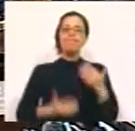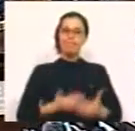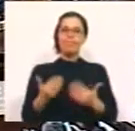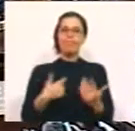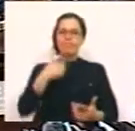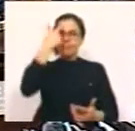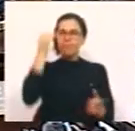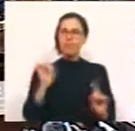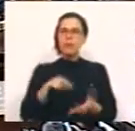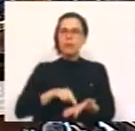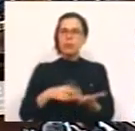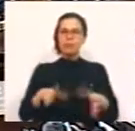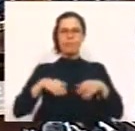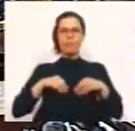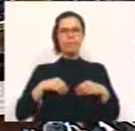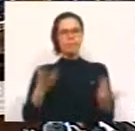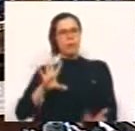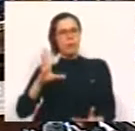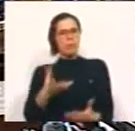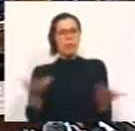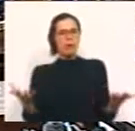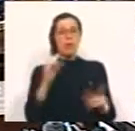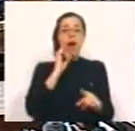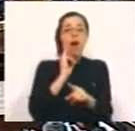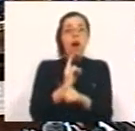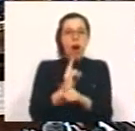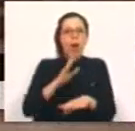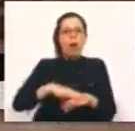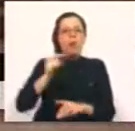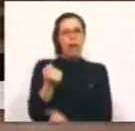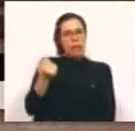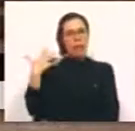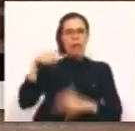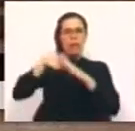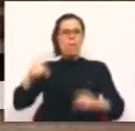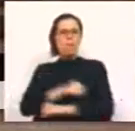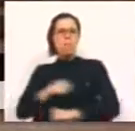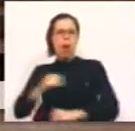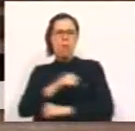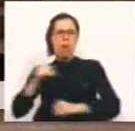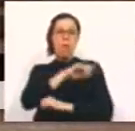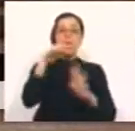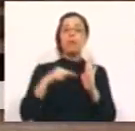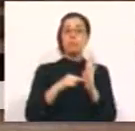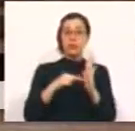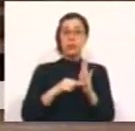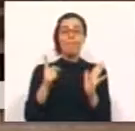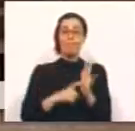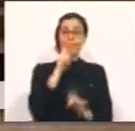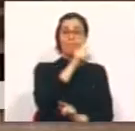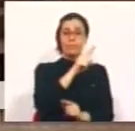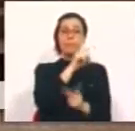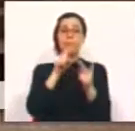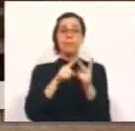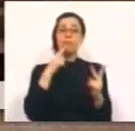sem compreender a posição assumida pelo nosso país relativamente aos recentes bombardeamentos à Síria por parte dos Estados Unidos da